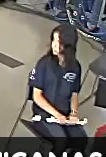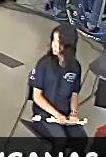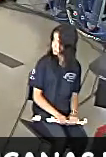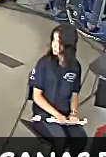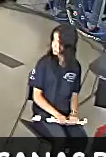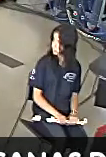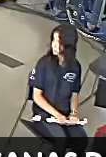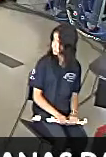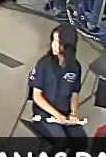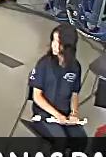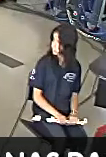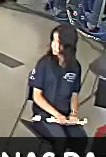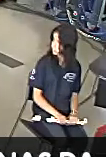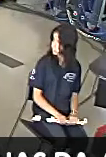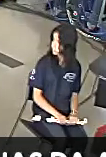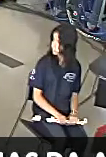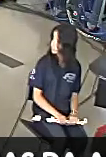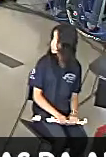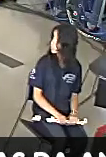ler, né? A gente não leu ali.